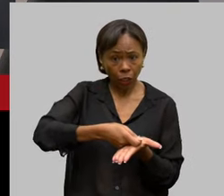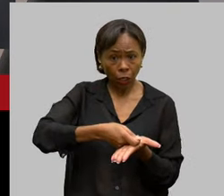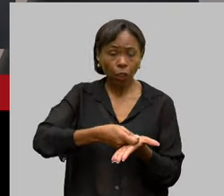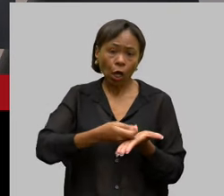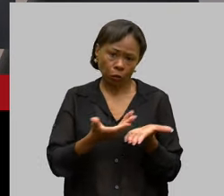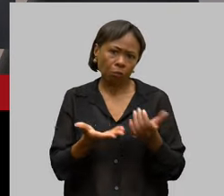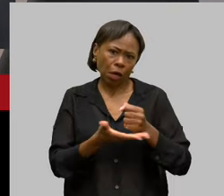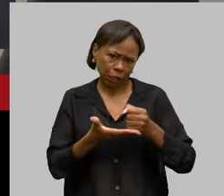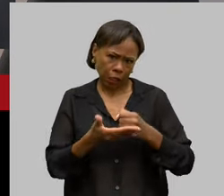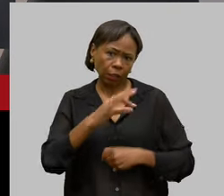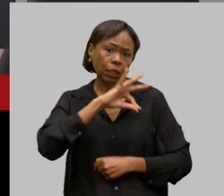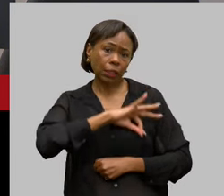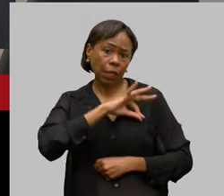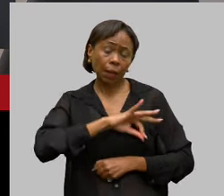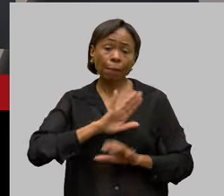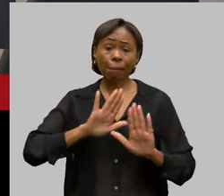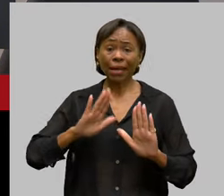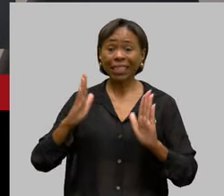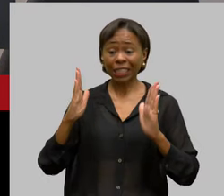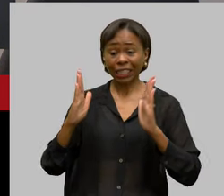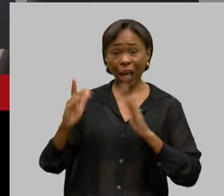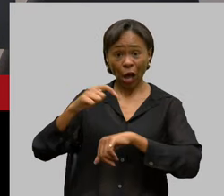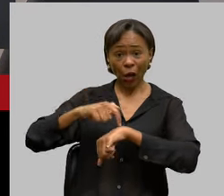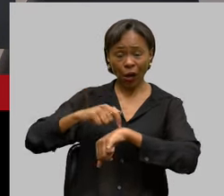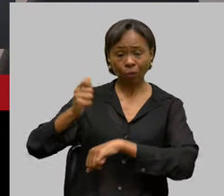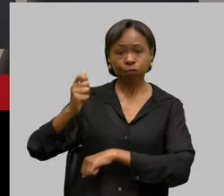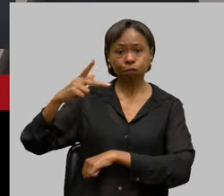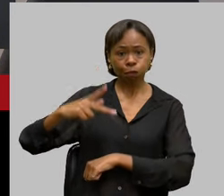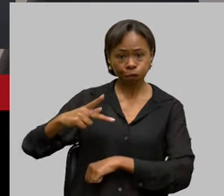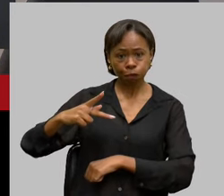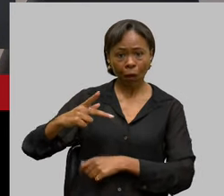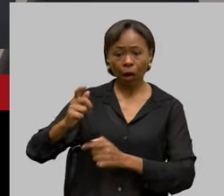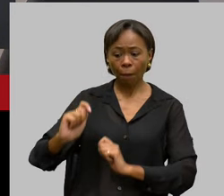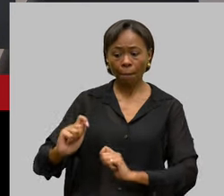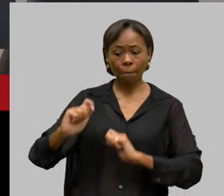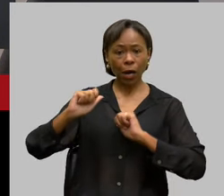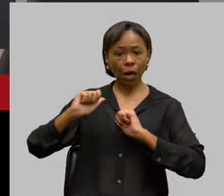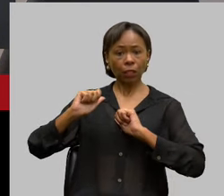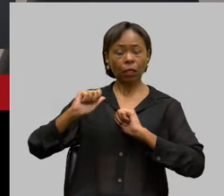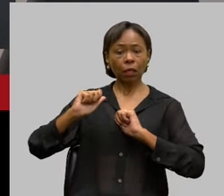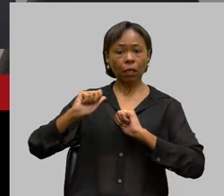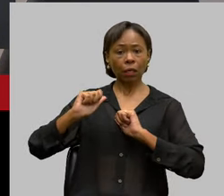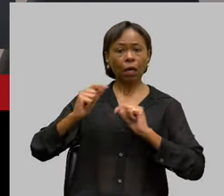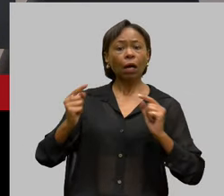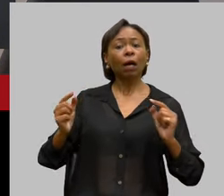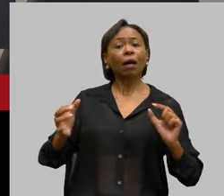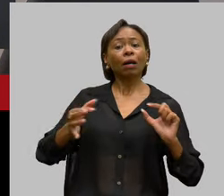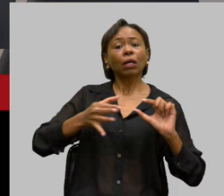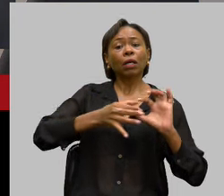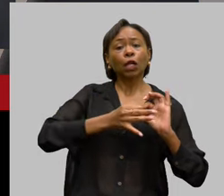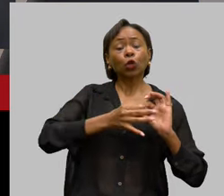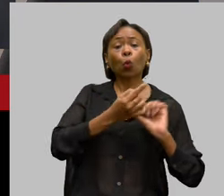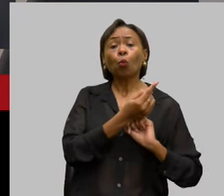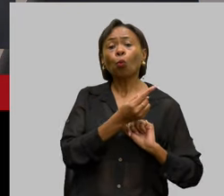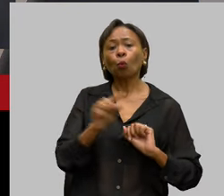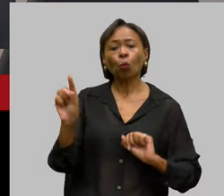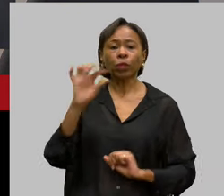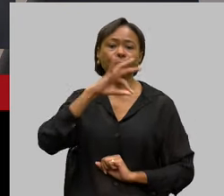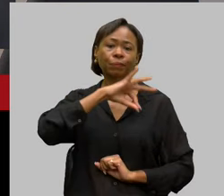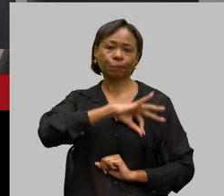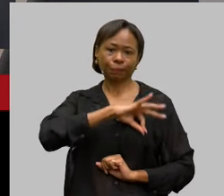aposentadoria receberia o seu benefício atrelado ao seu último salário eh e tendo Inclusive a paridade de pós-aposentadoria